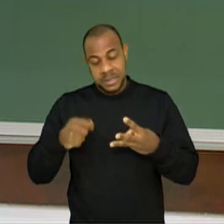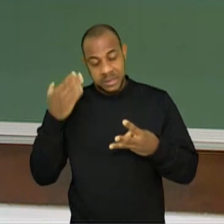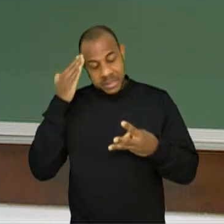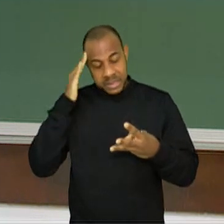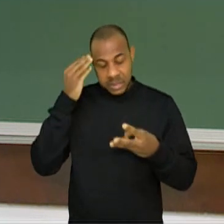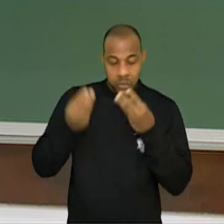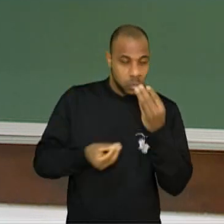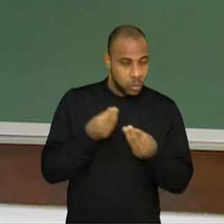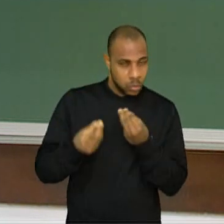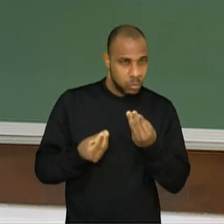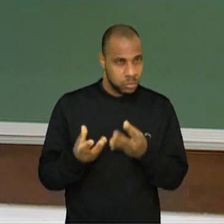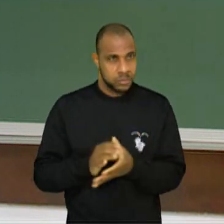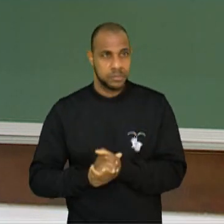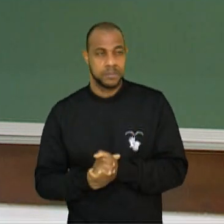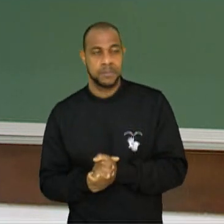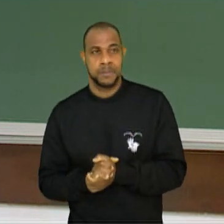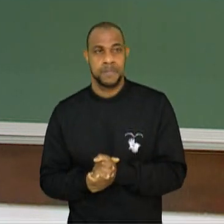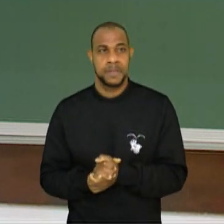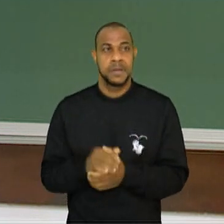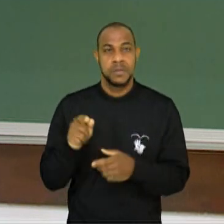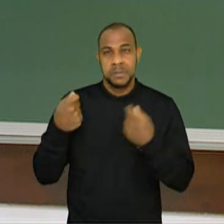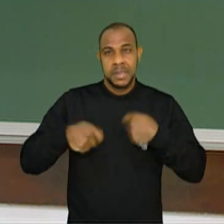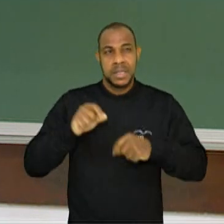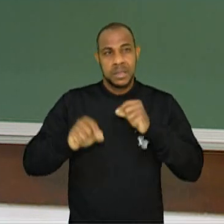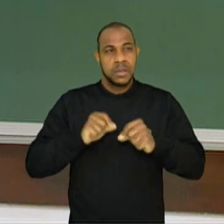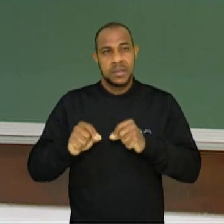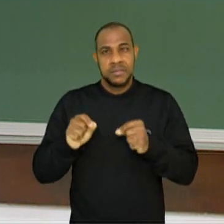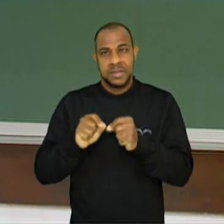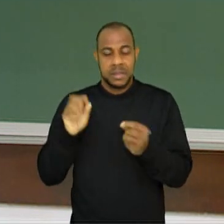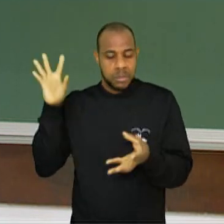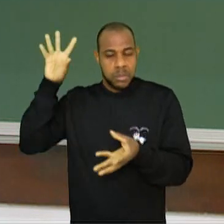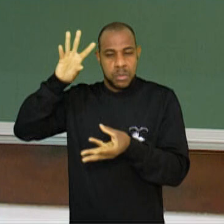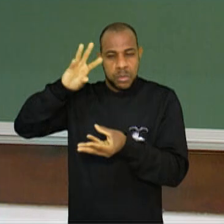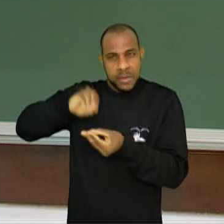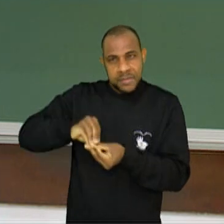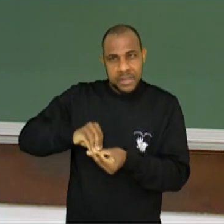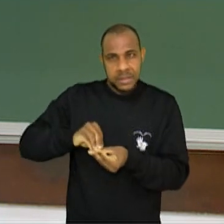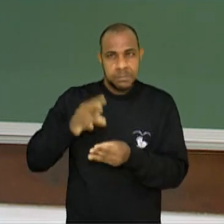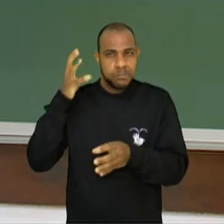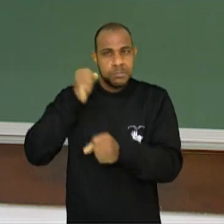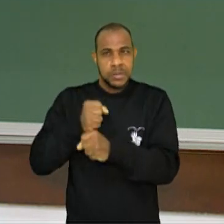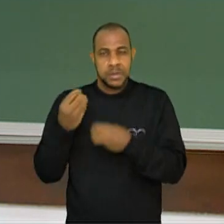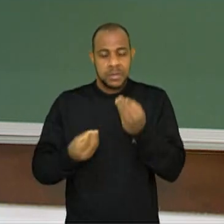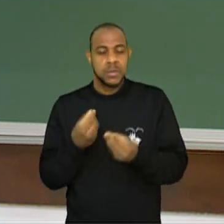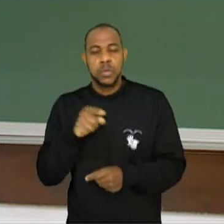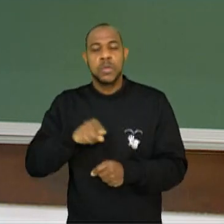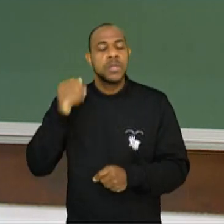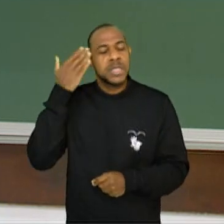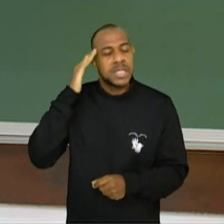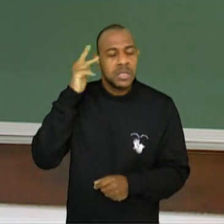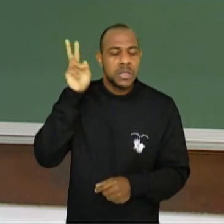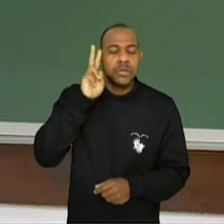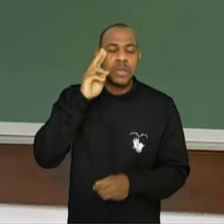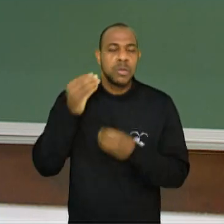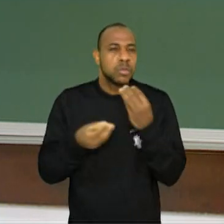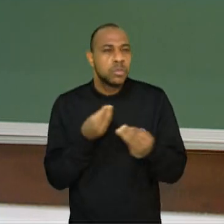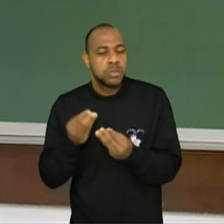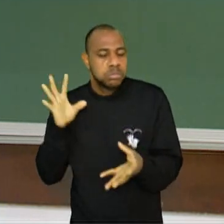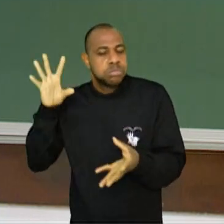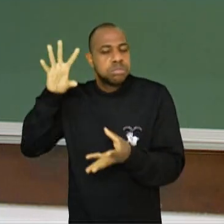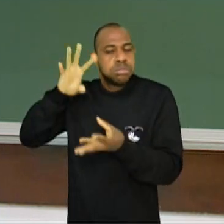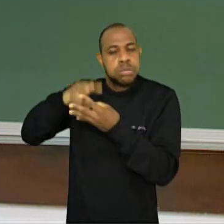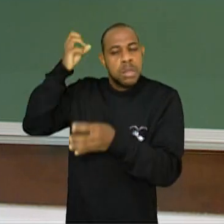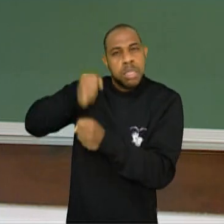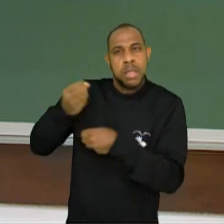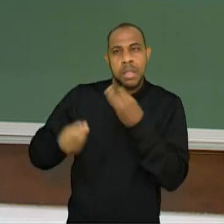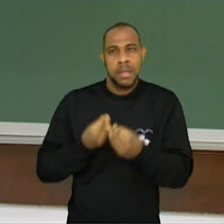Uma espécie de autoavaliação, o exercício. E você precisa fazer revisões periódicas. Porque aquilo que você entendeu em história, você pode esquecer, então tem que revisar.